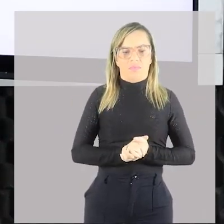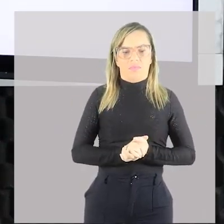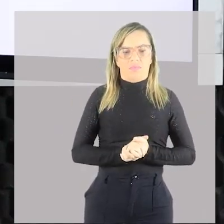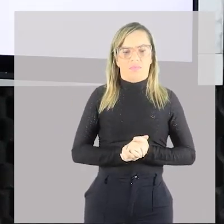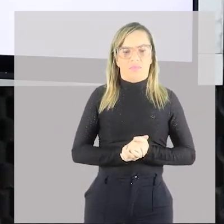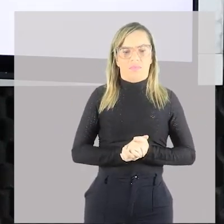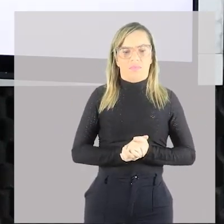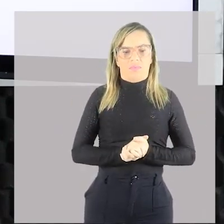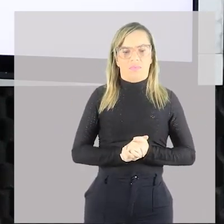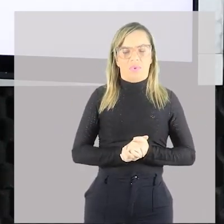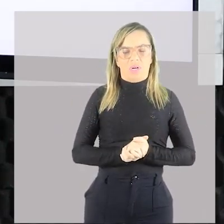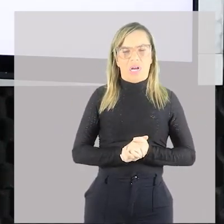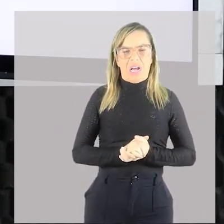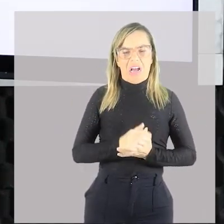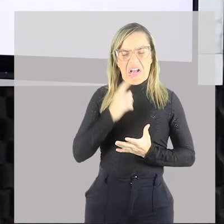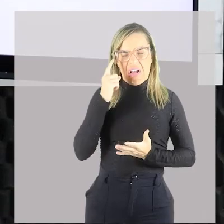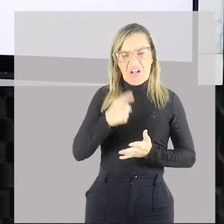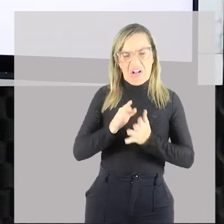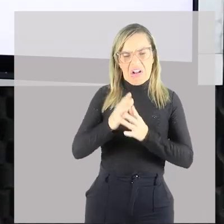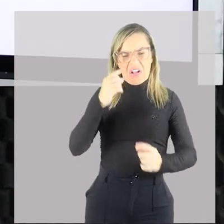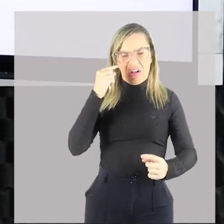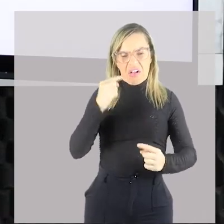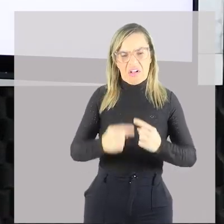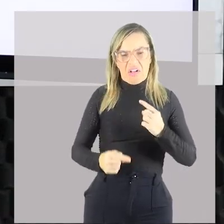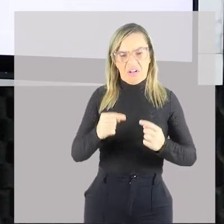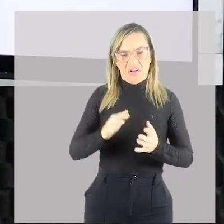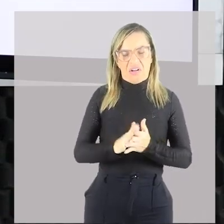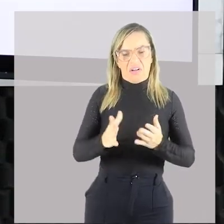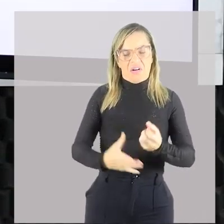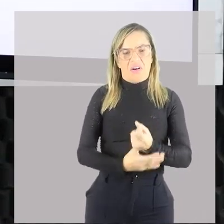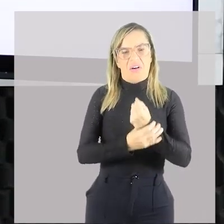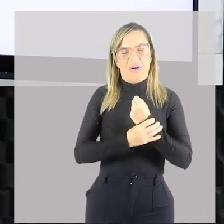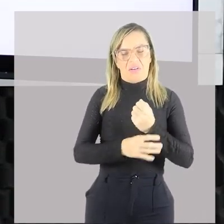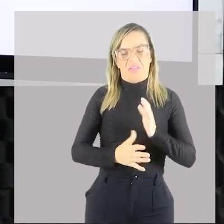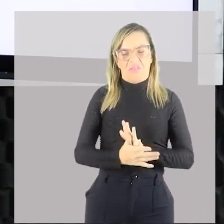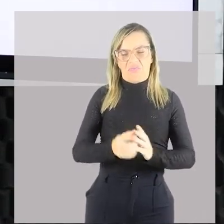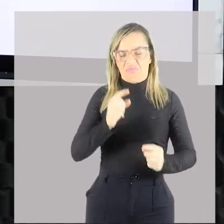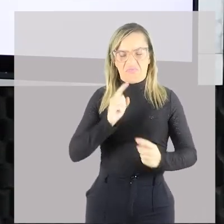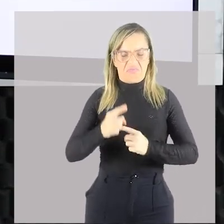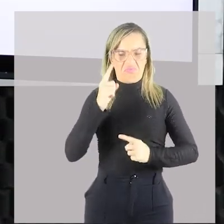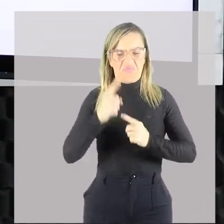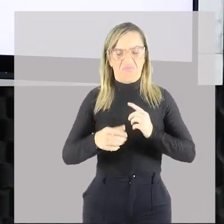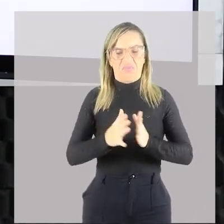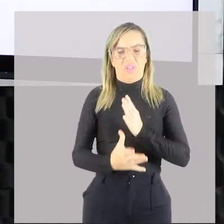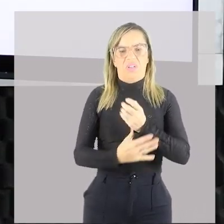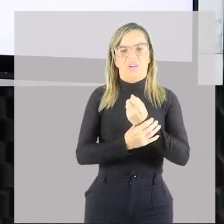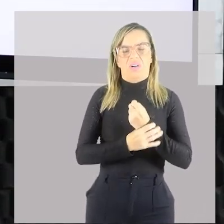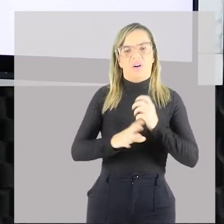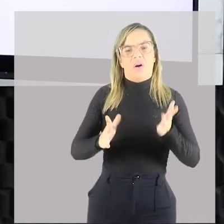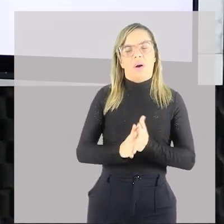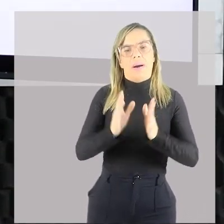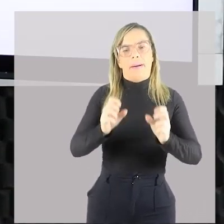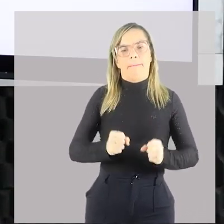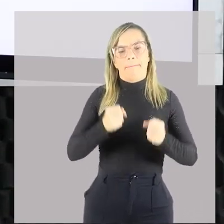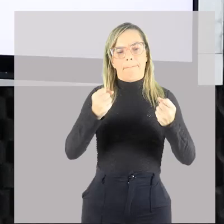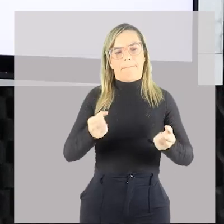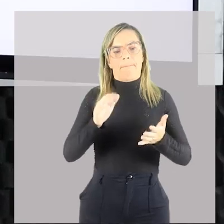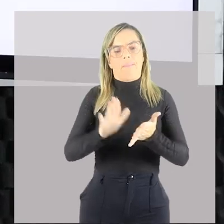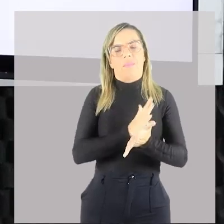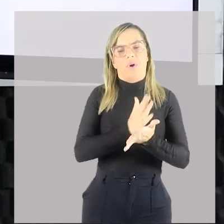a dele, né? Porque ele não vai condenar. Ele pode até, como eu disse a vocês, existem aí uma questão,